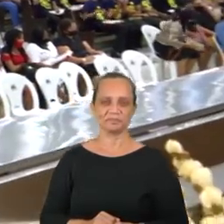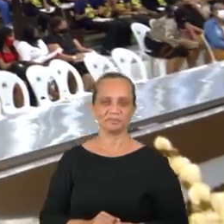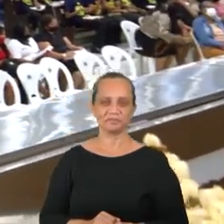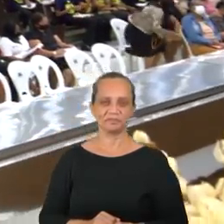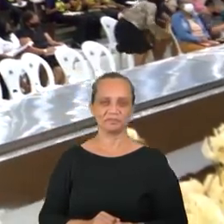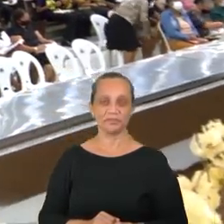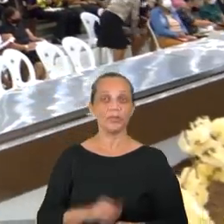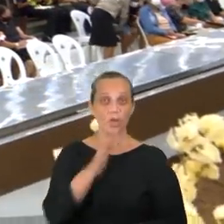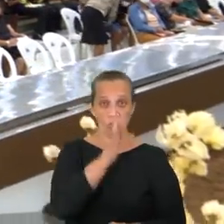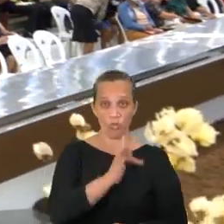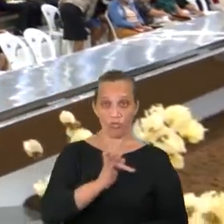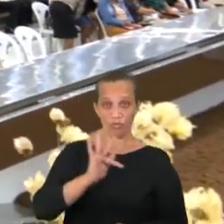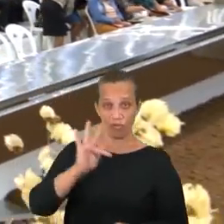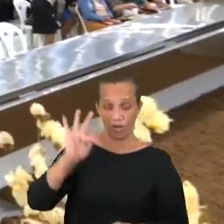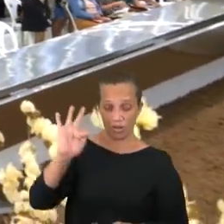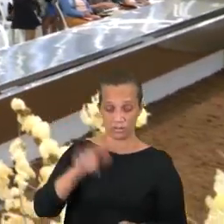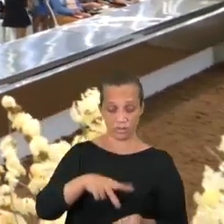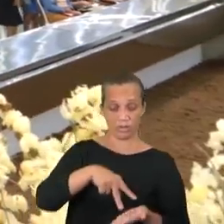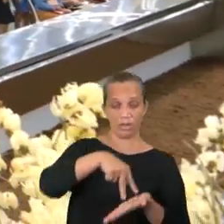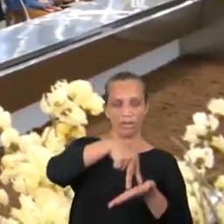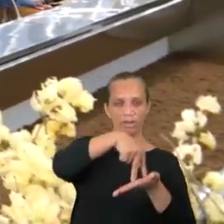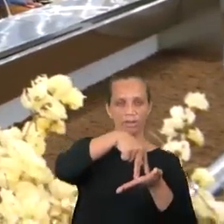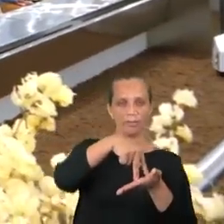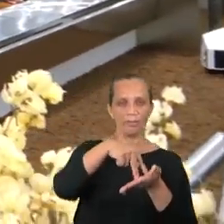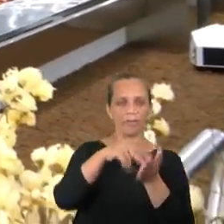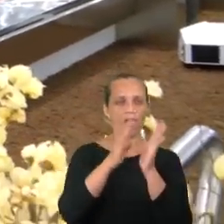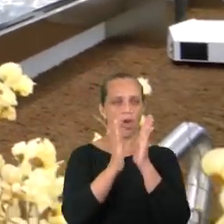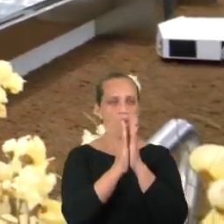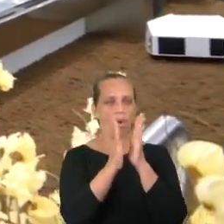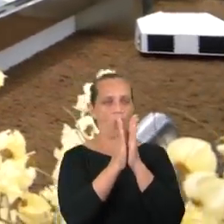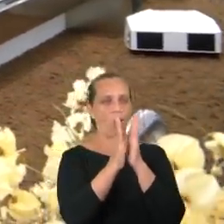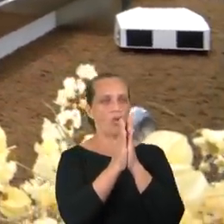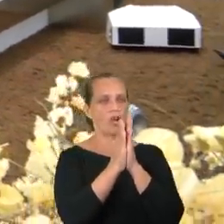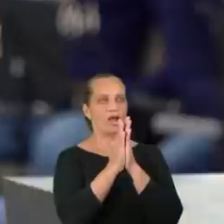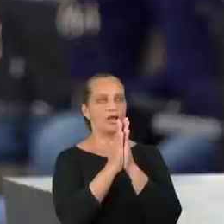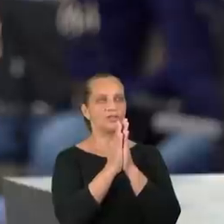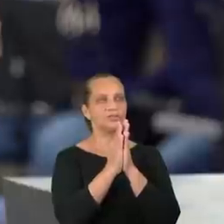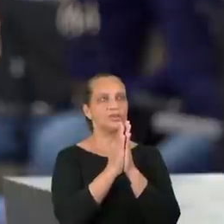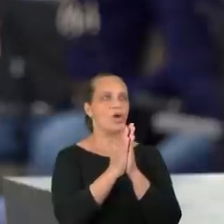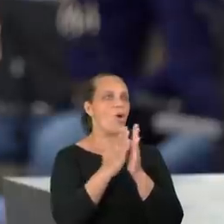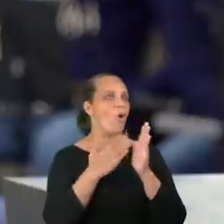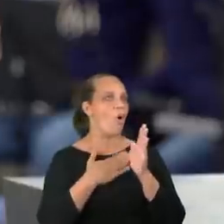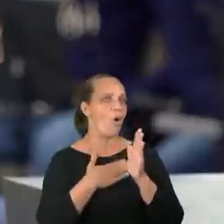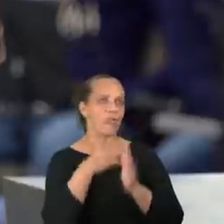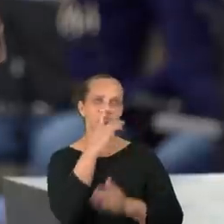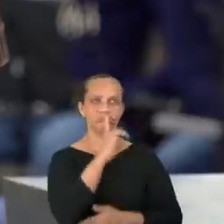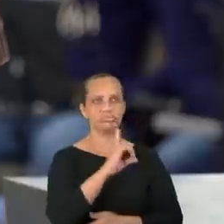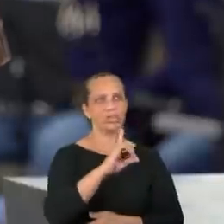O fariseu, estando em pé, orava consigo desta maneira: